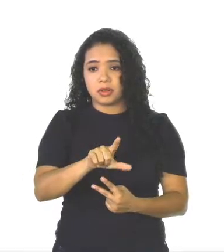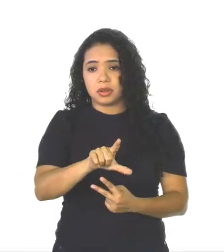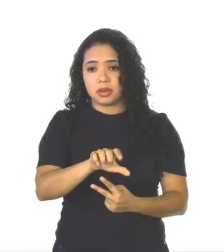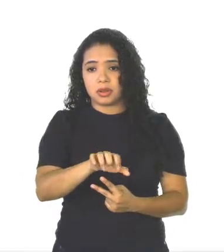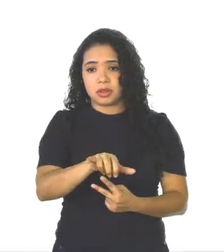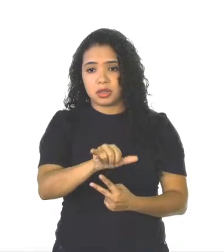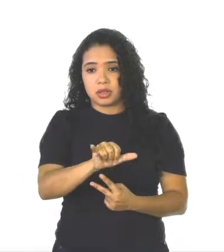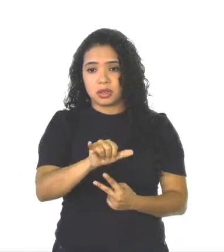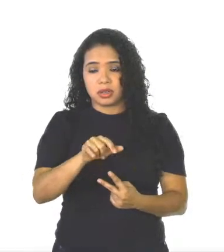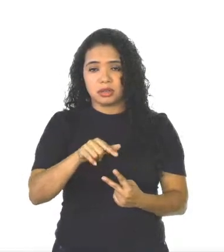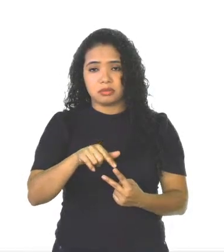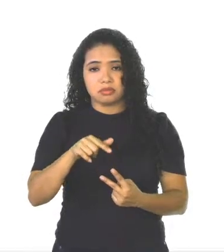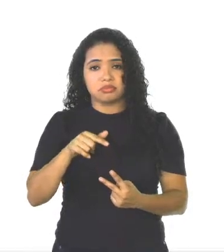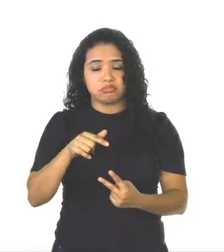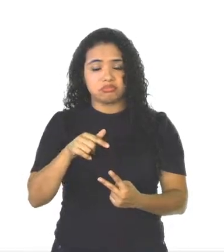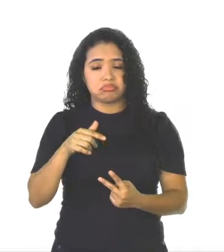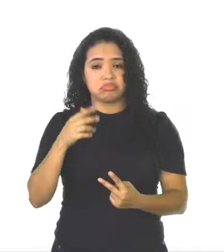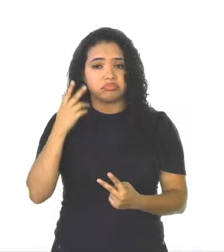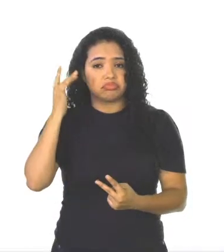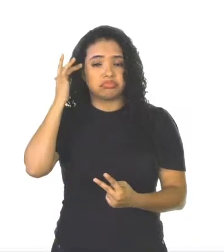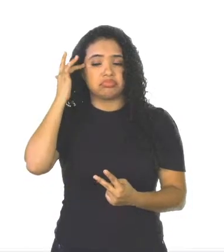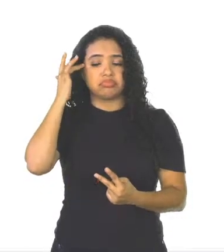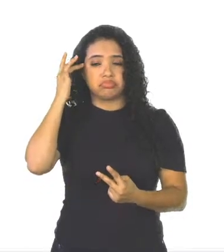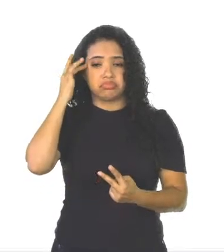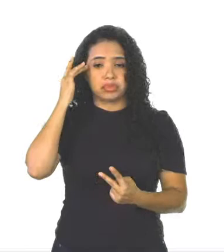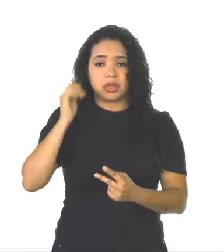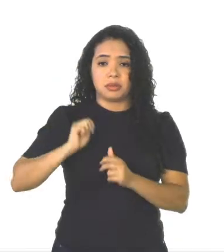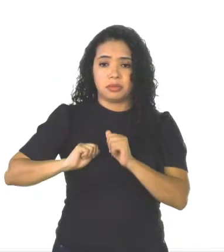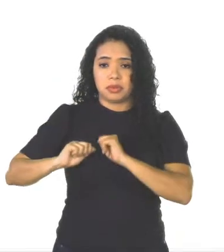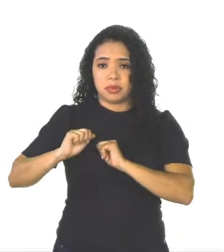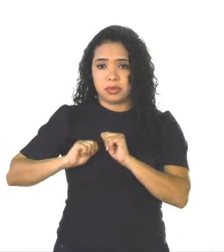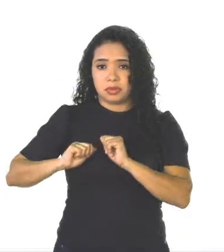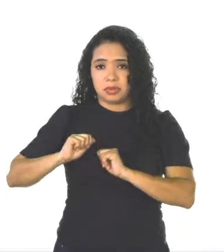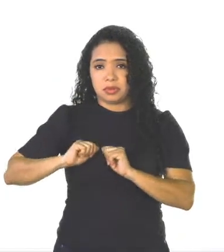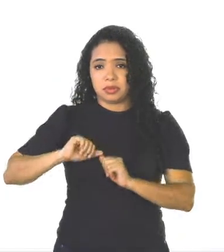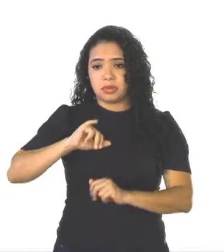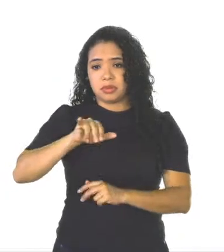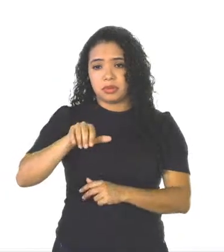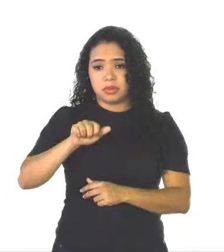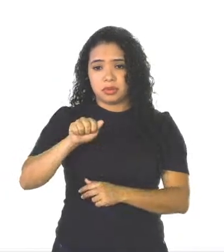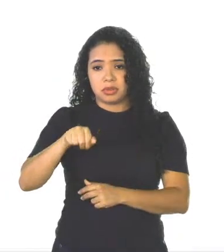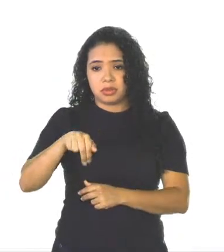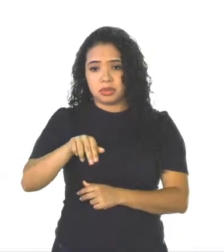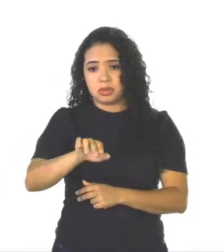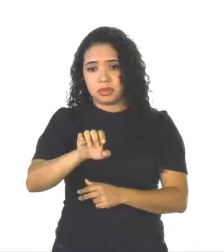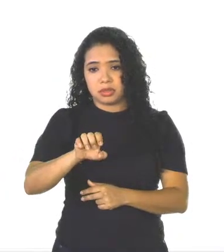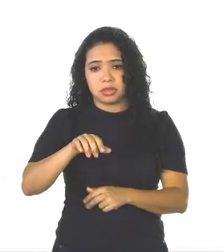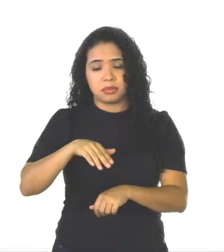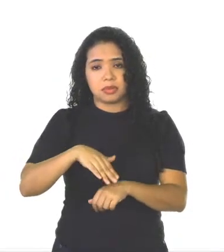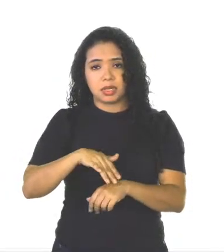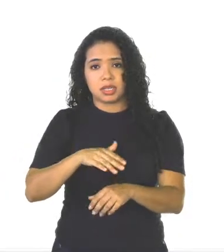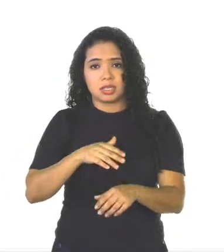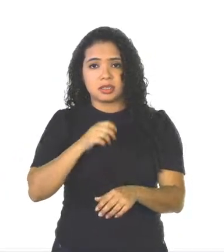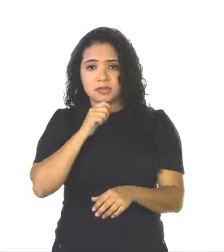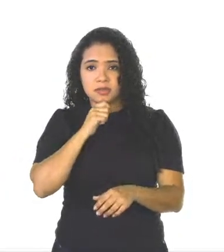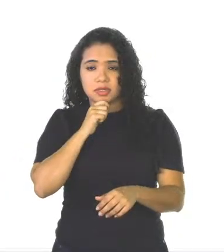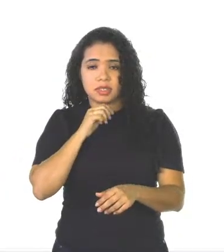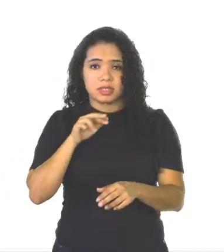muito sóbrio e distinto, se apaixona por Jane Bennet, a mais velha das